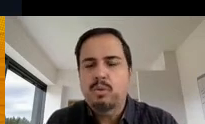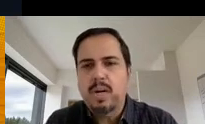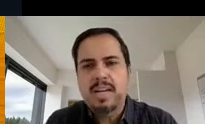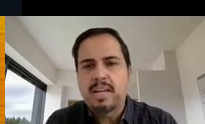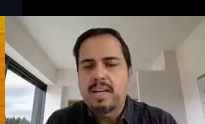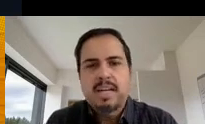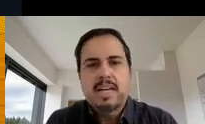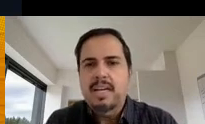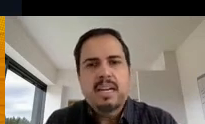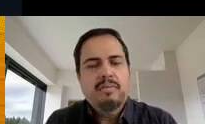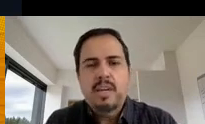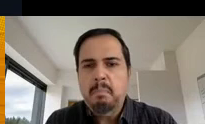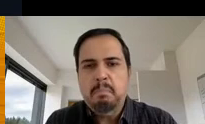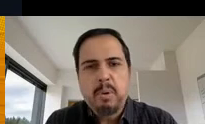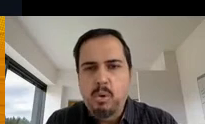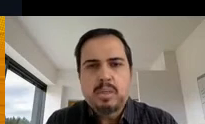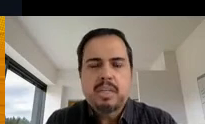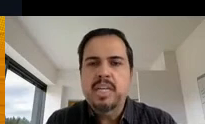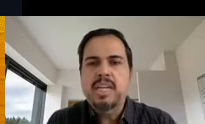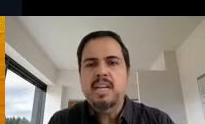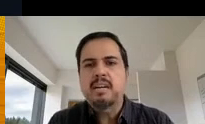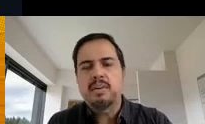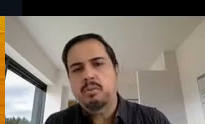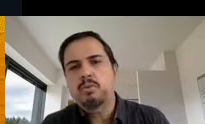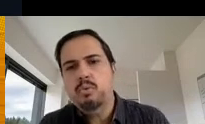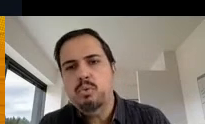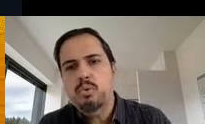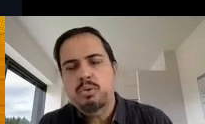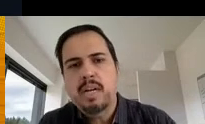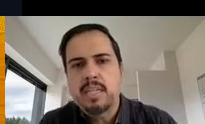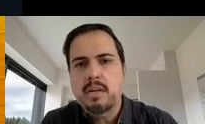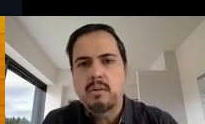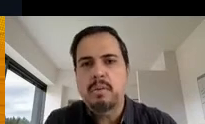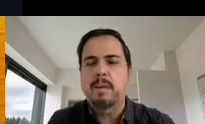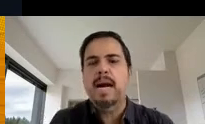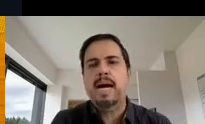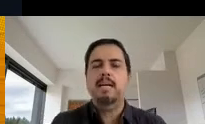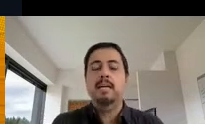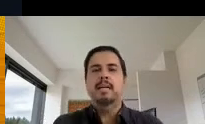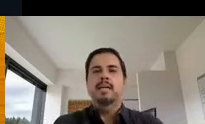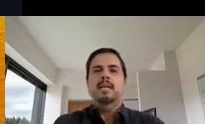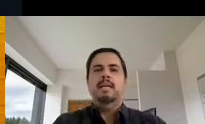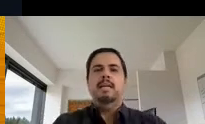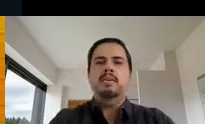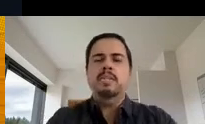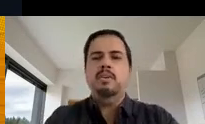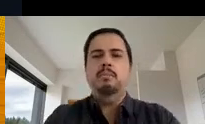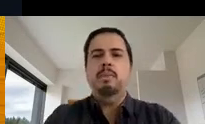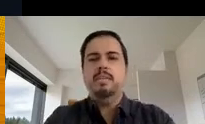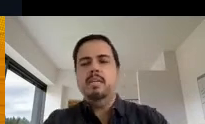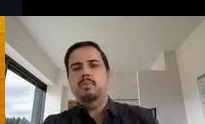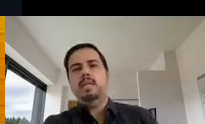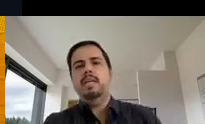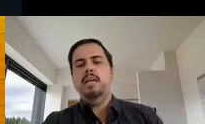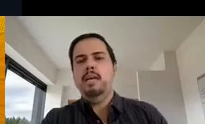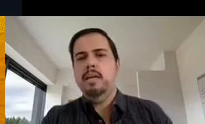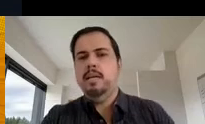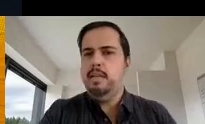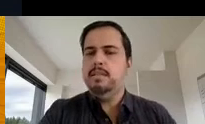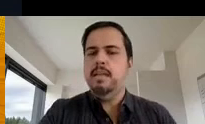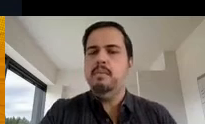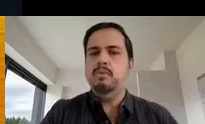vai lá no Google, detona e ela fica puta, xinga, fala que é um absurdo, o cliente é um babaca. Então, assim,